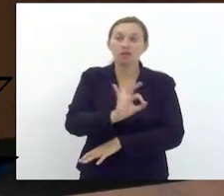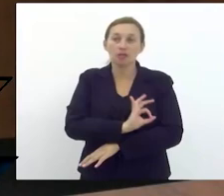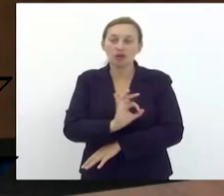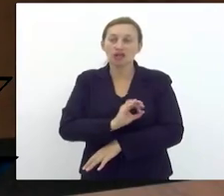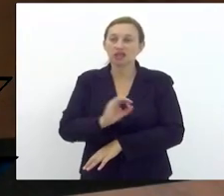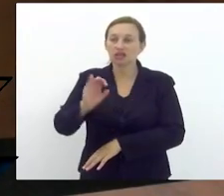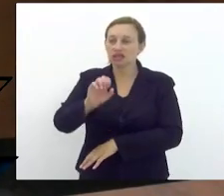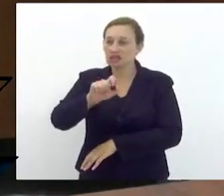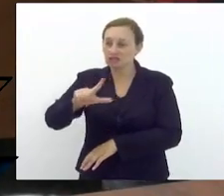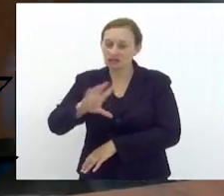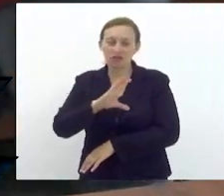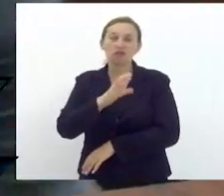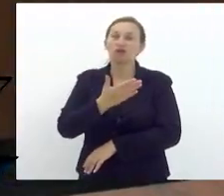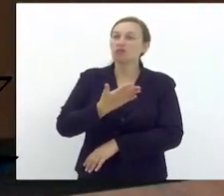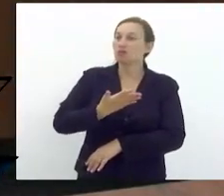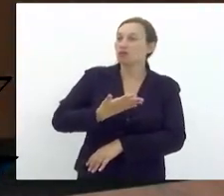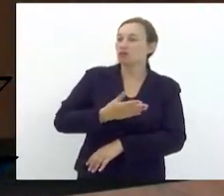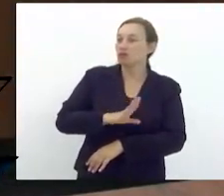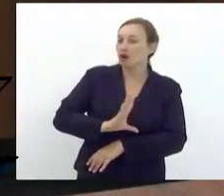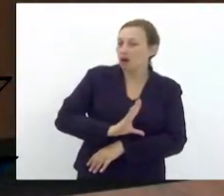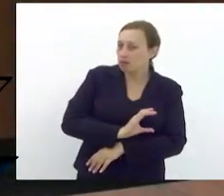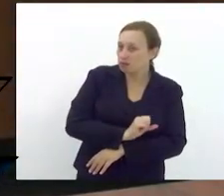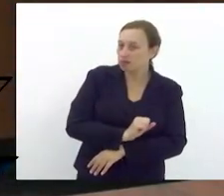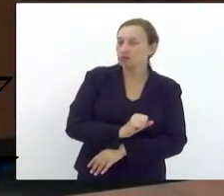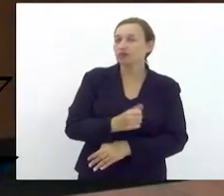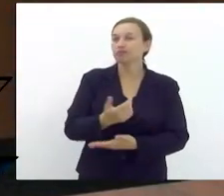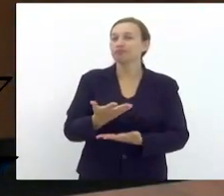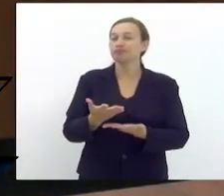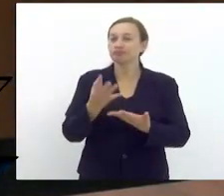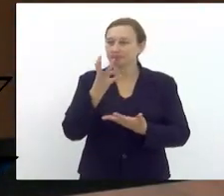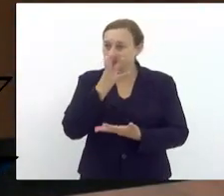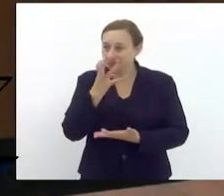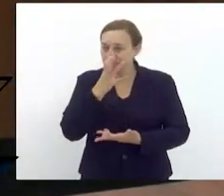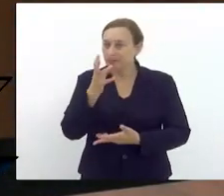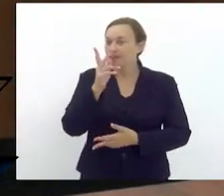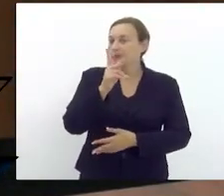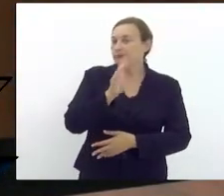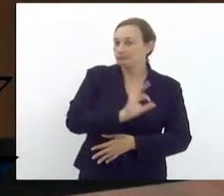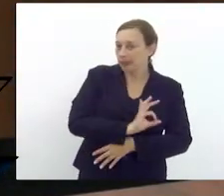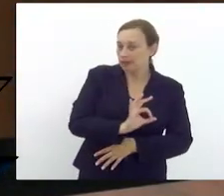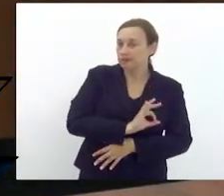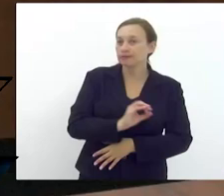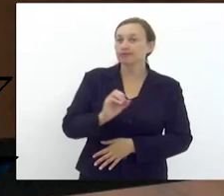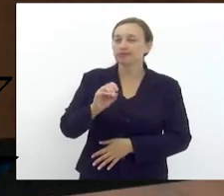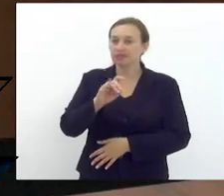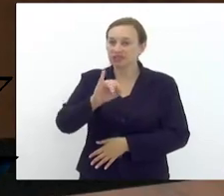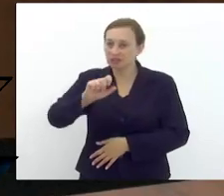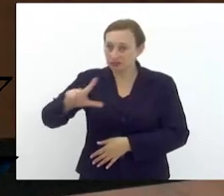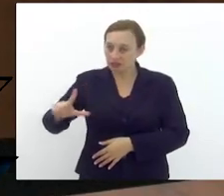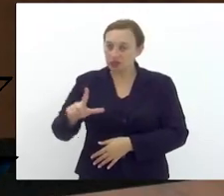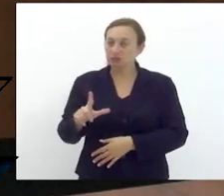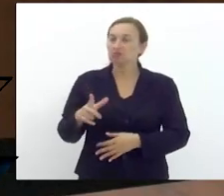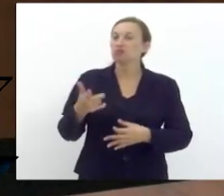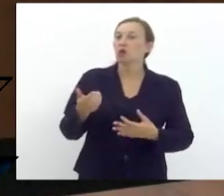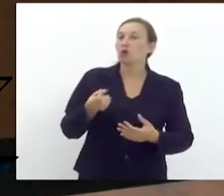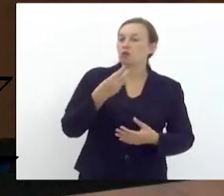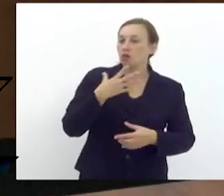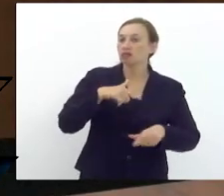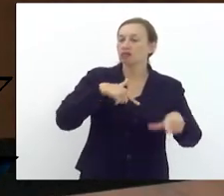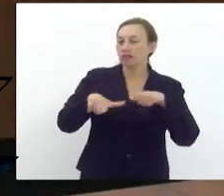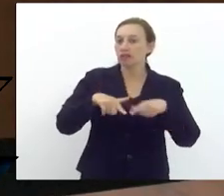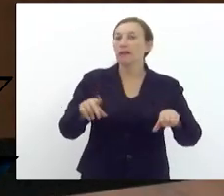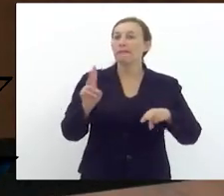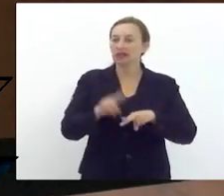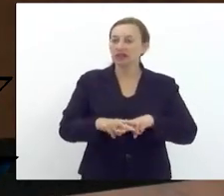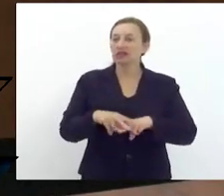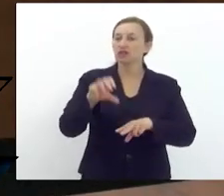fica aqui o meu carinho meu respeito me admiração pela Polícia Civil que sou policial militar também fizeram um excelente trabalho prendendo som também